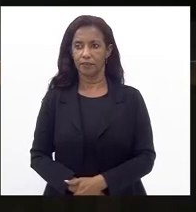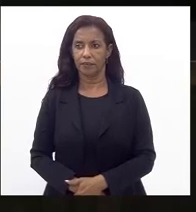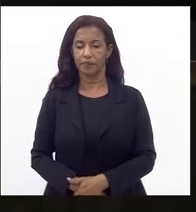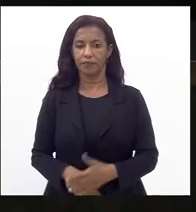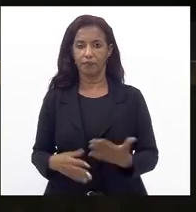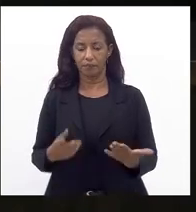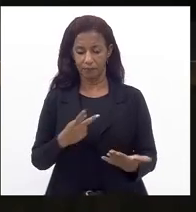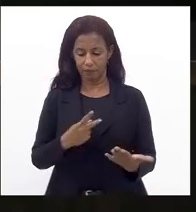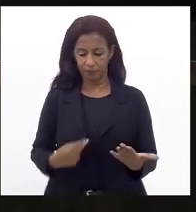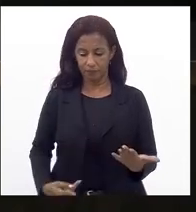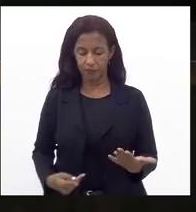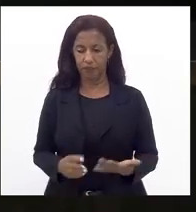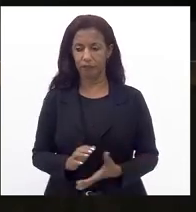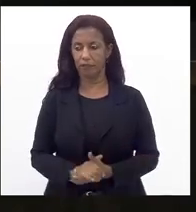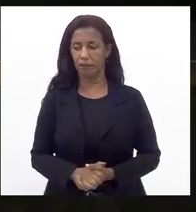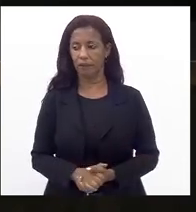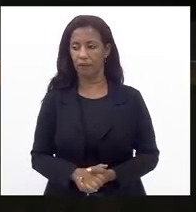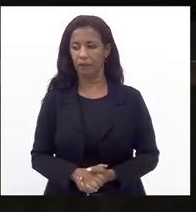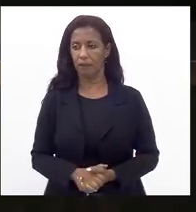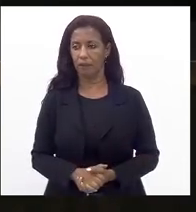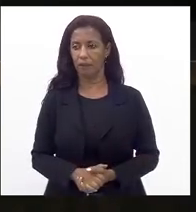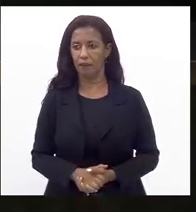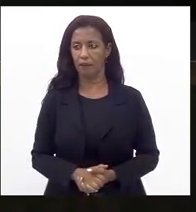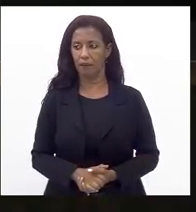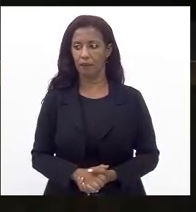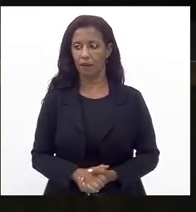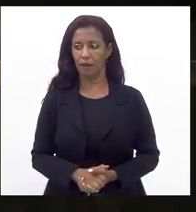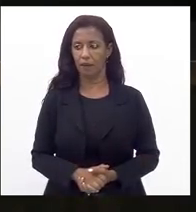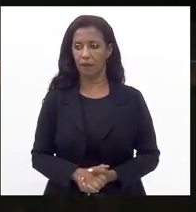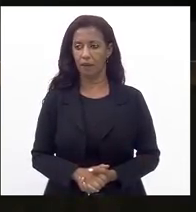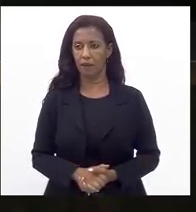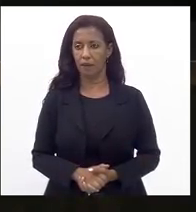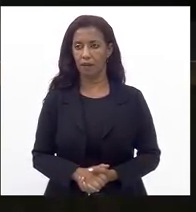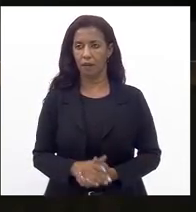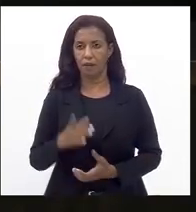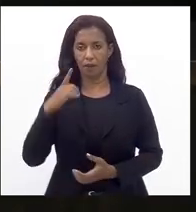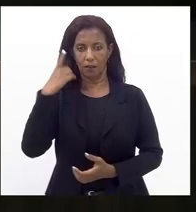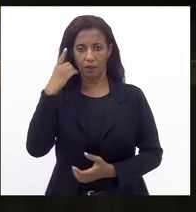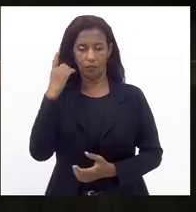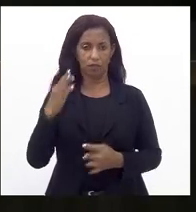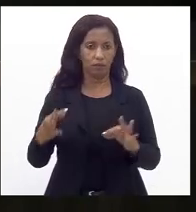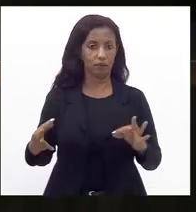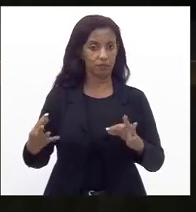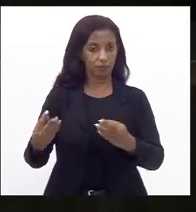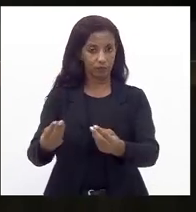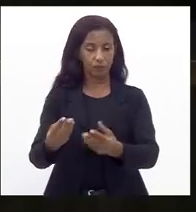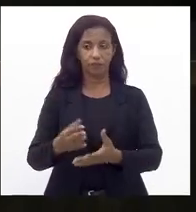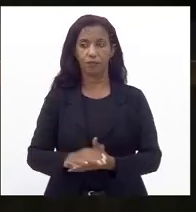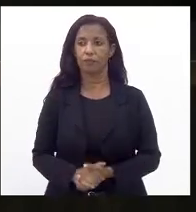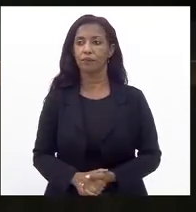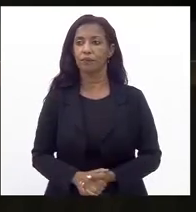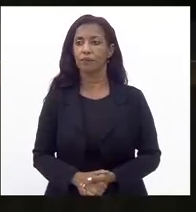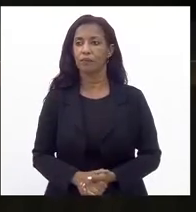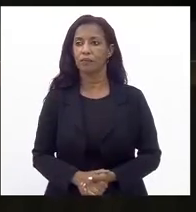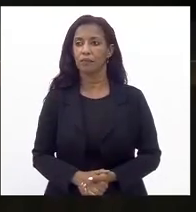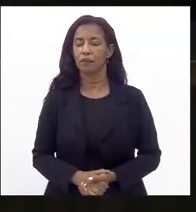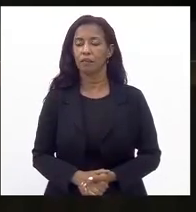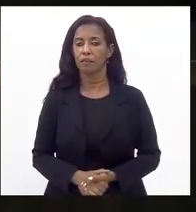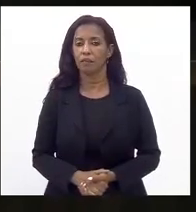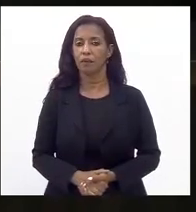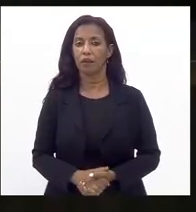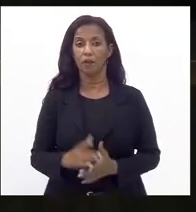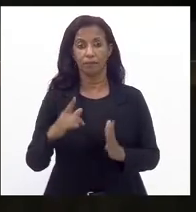o seu presidente o senhor presidente o deputado dos Deputados o